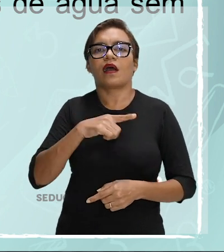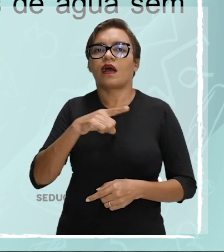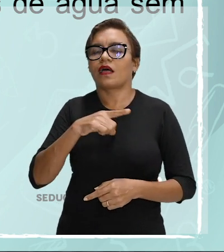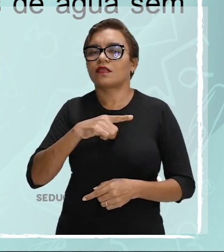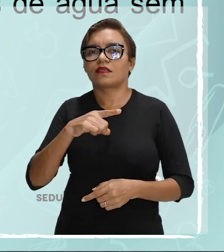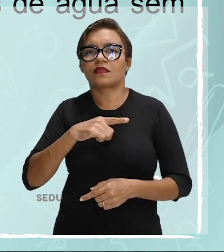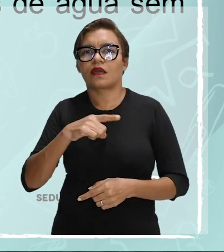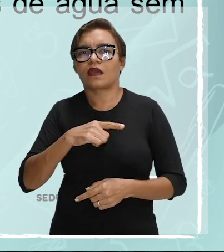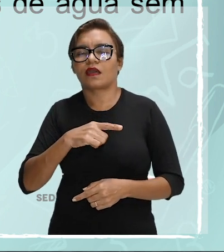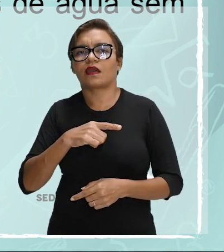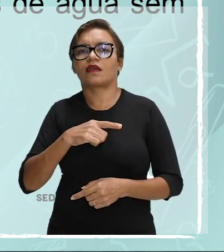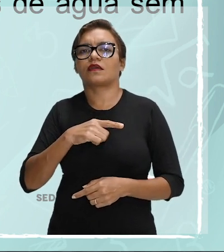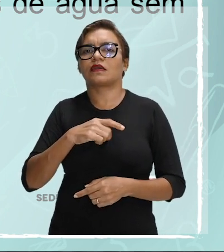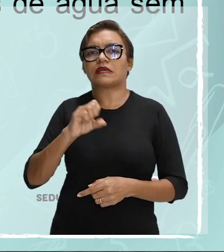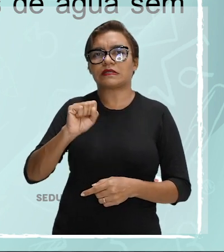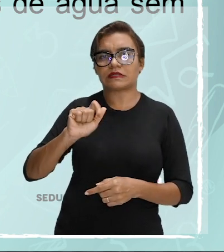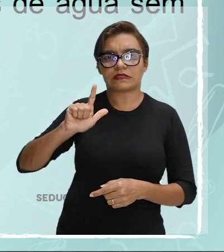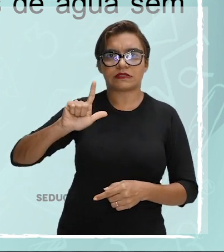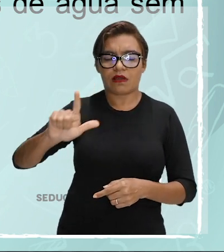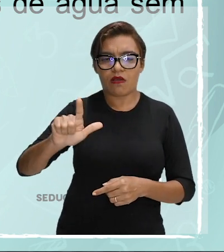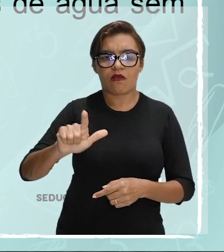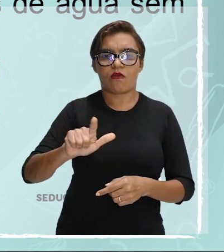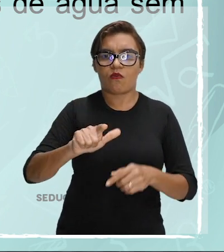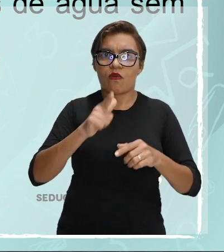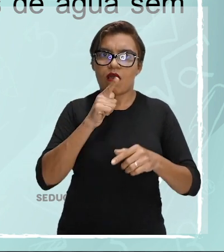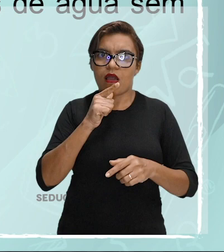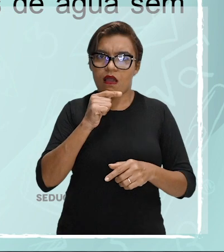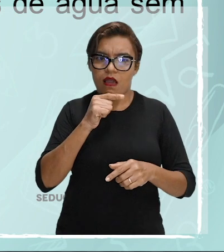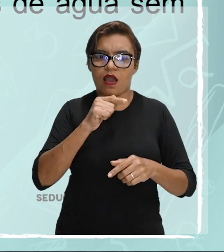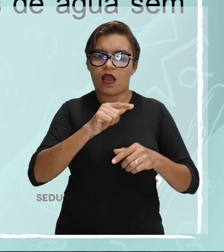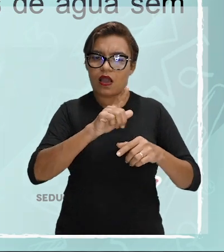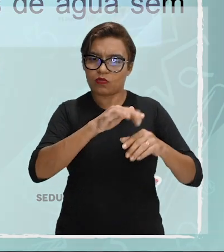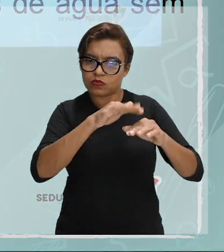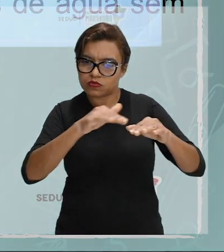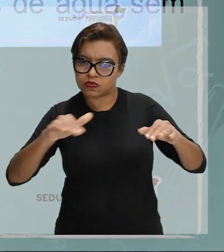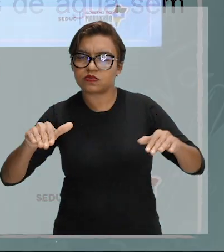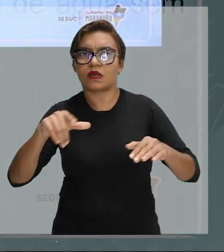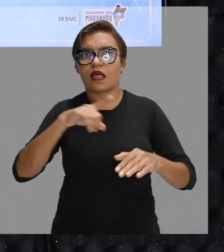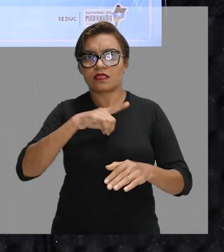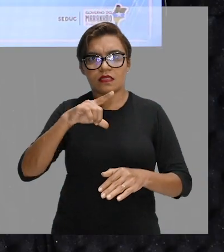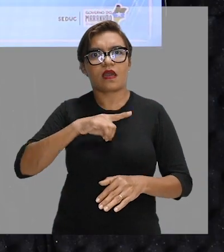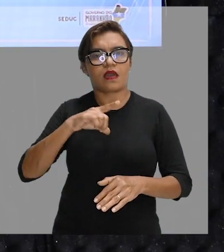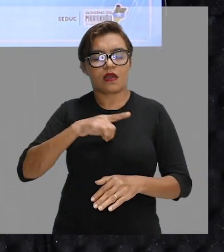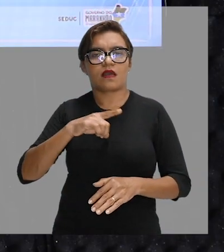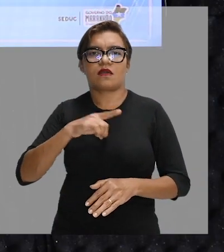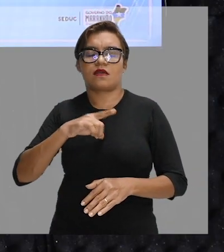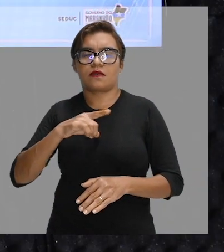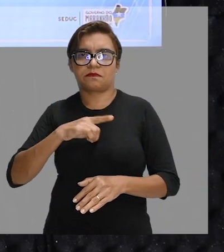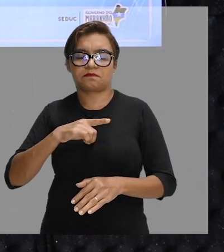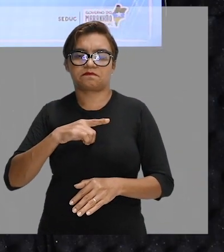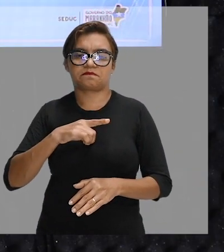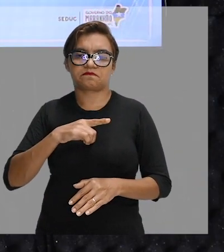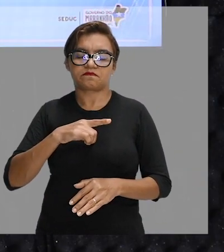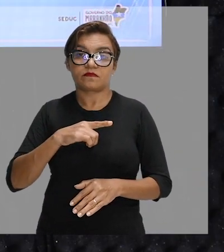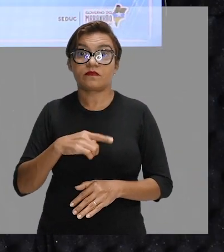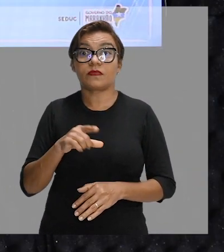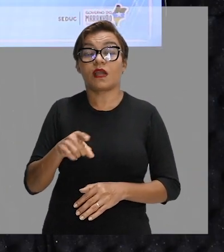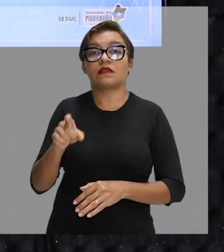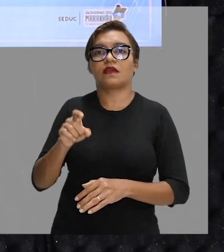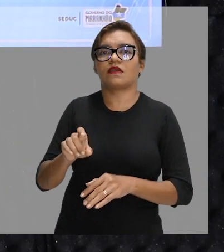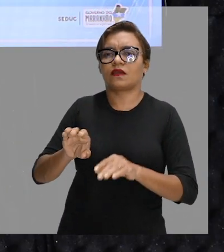dissolvidos na água. Os icebergs, né, e as camadas de gelo que se formam são feitos de